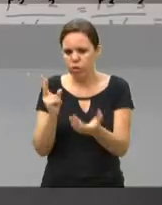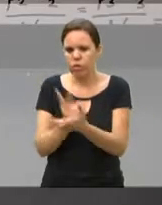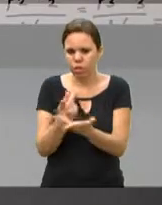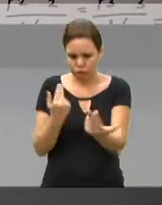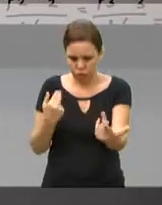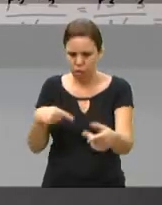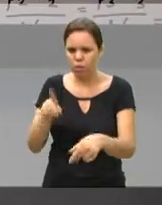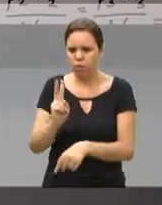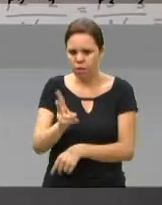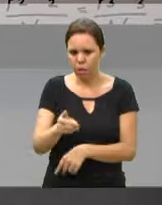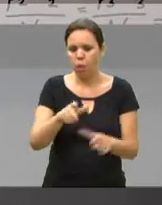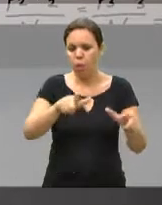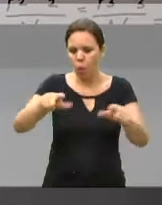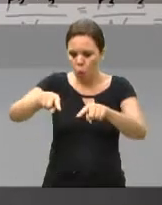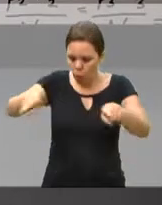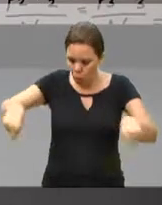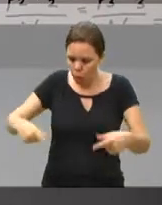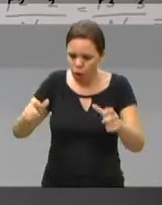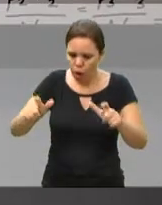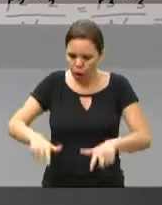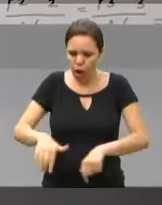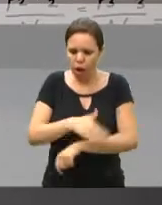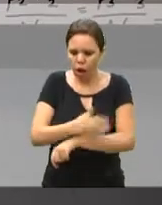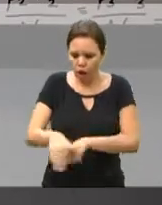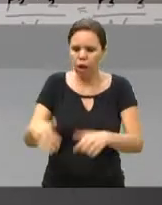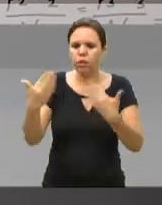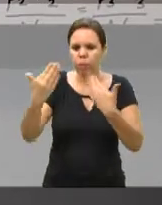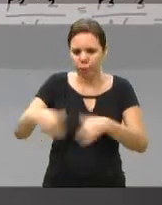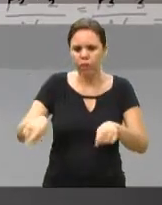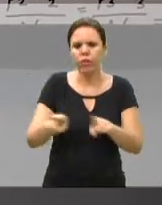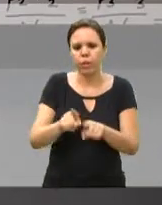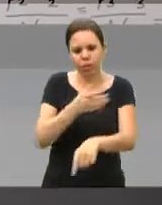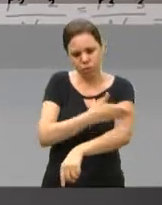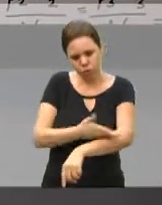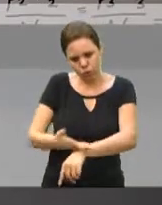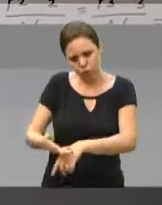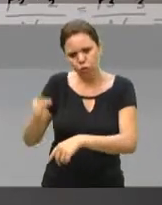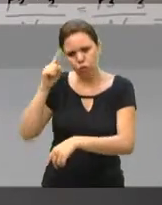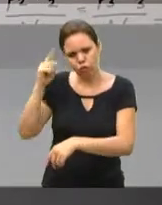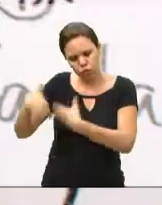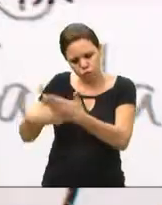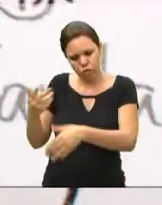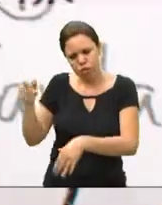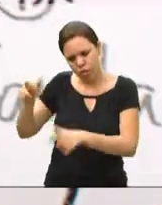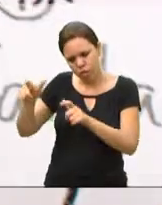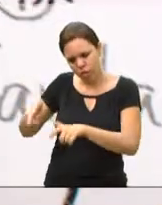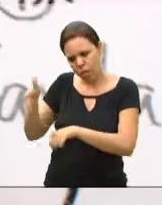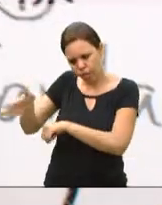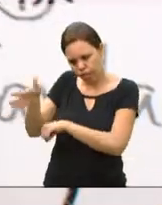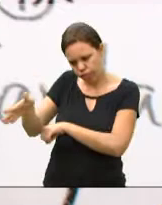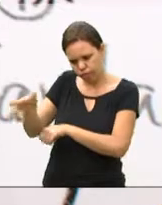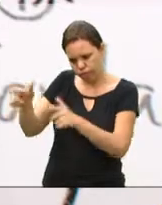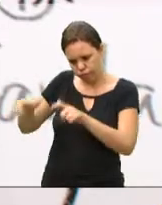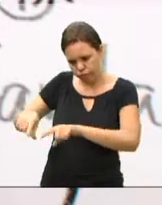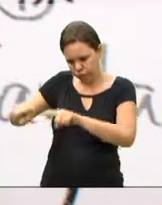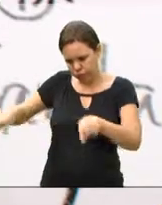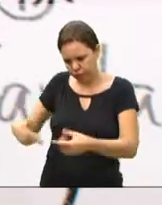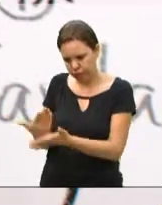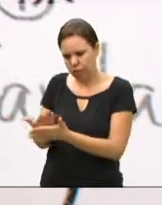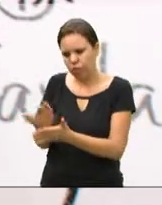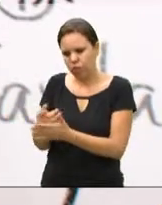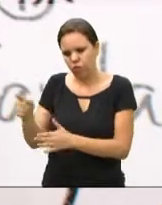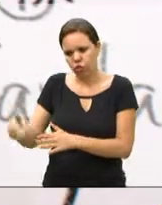preparado também para o local da prova, né? Porque ele está acostumado no dia a dia aqui com um tipo de sala de aula,